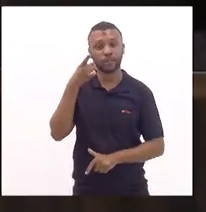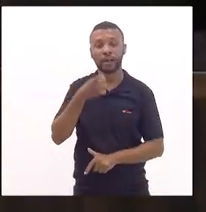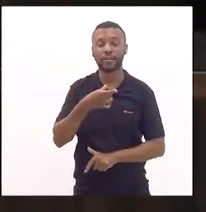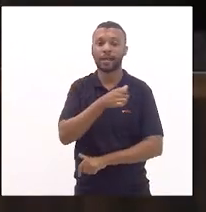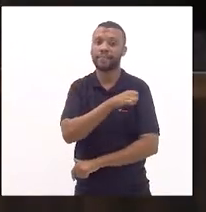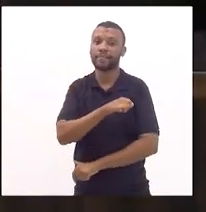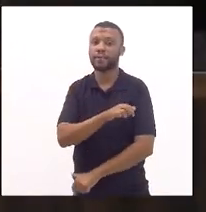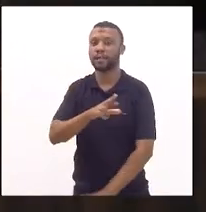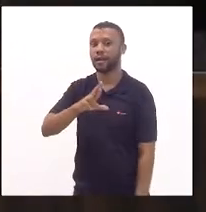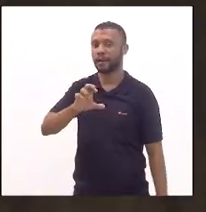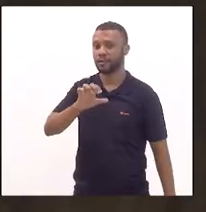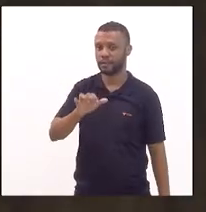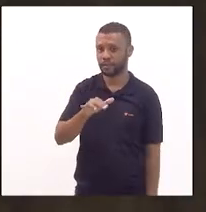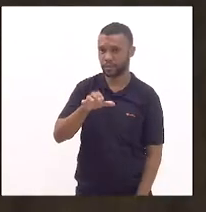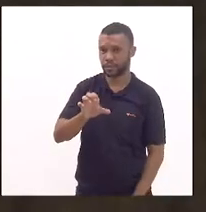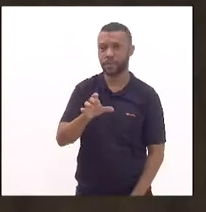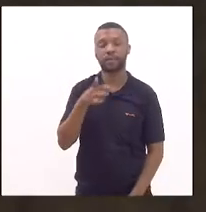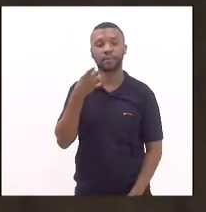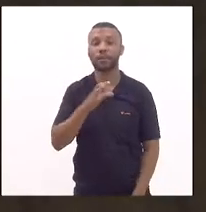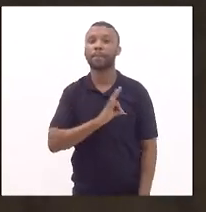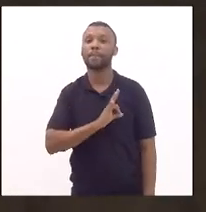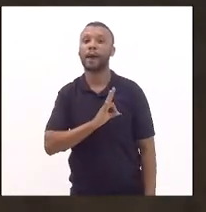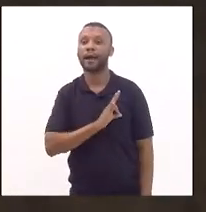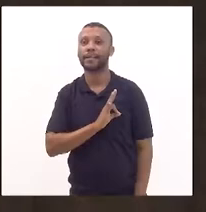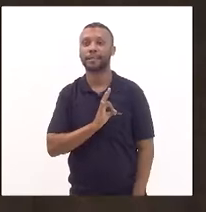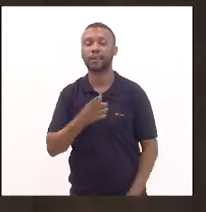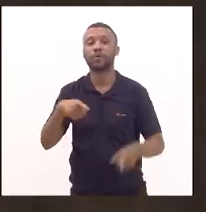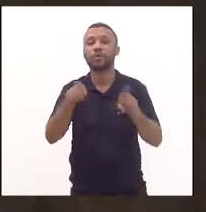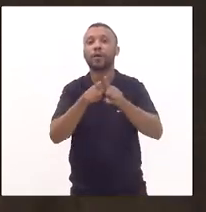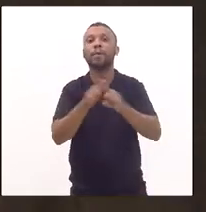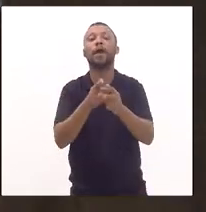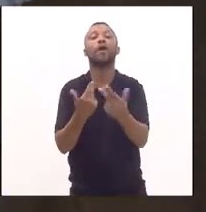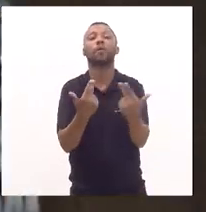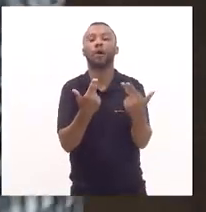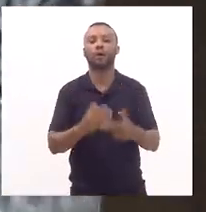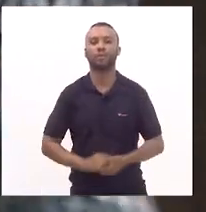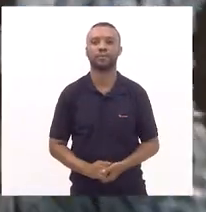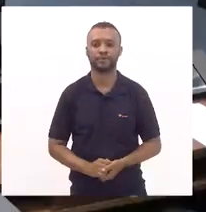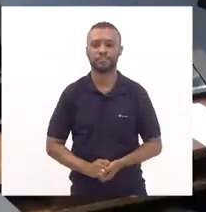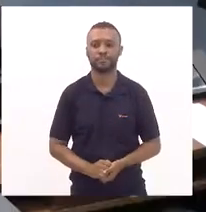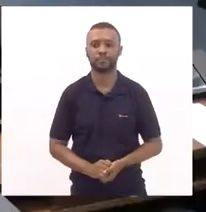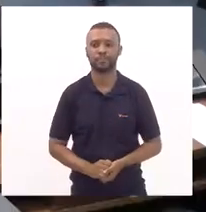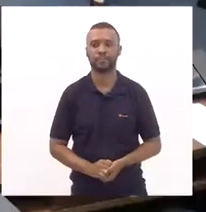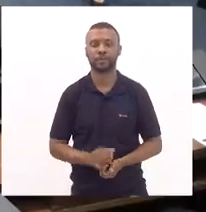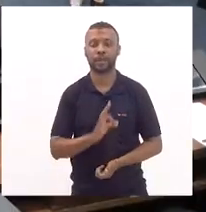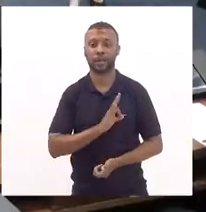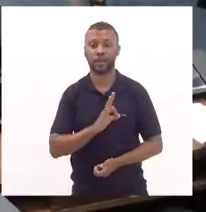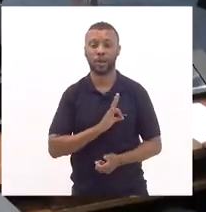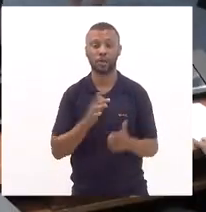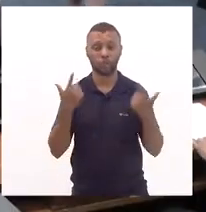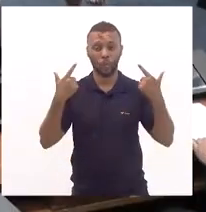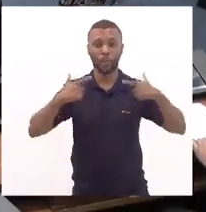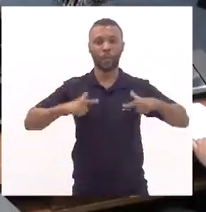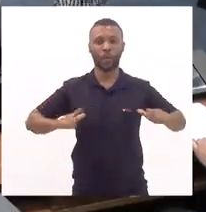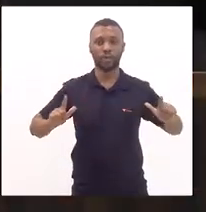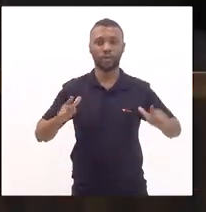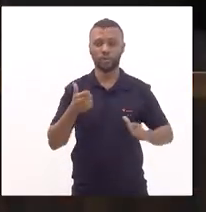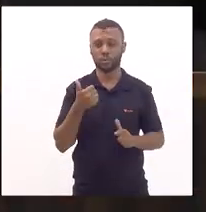Rejane. E deputada Marta. Marta Rocha também. Marta Rocha,